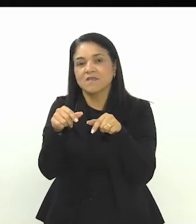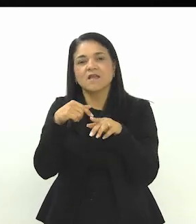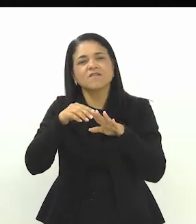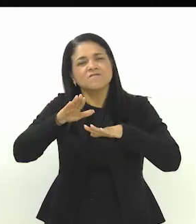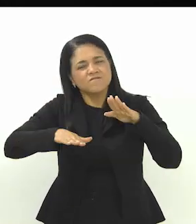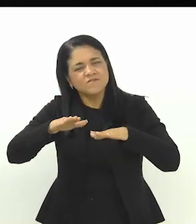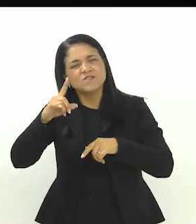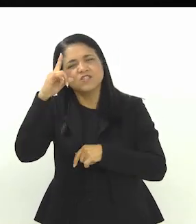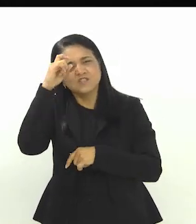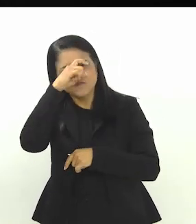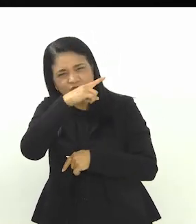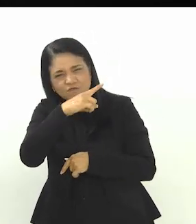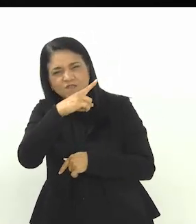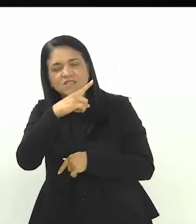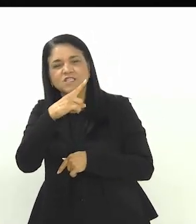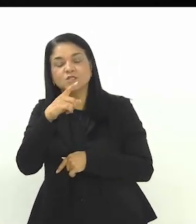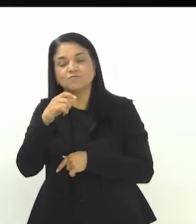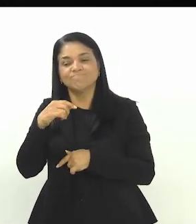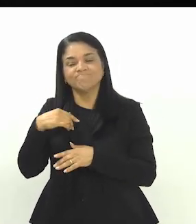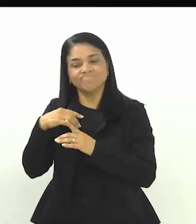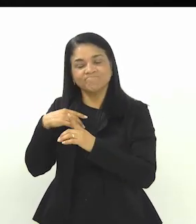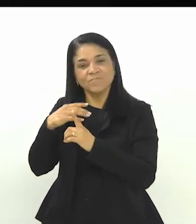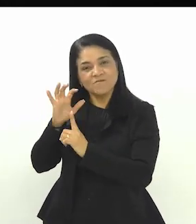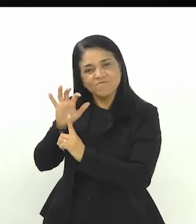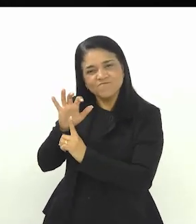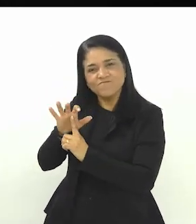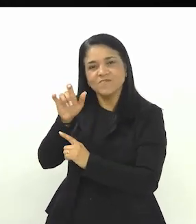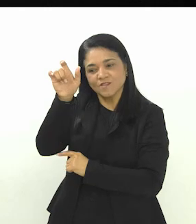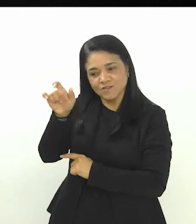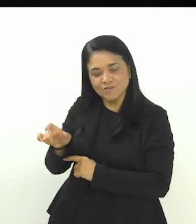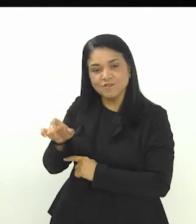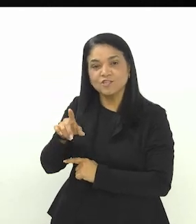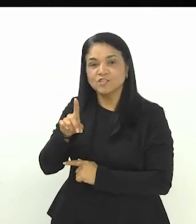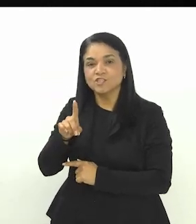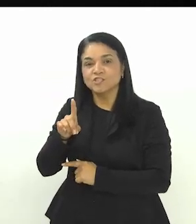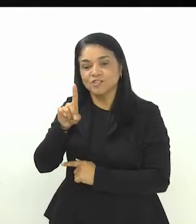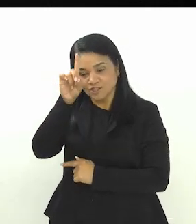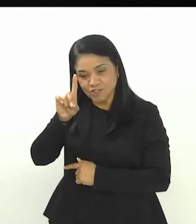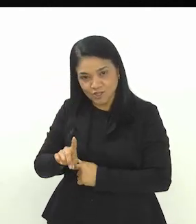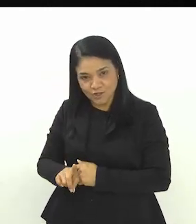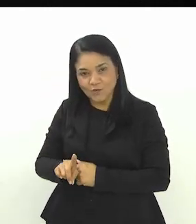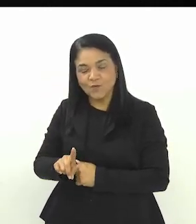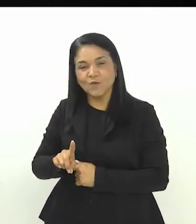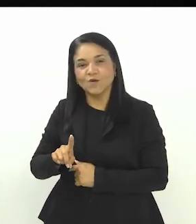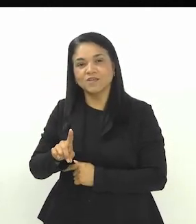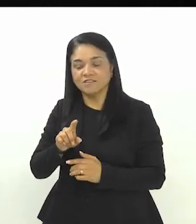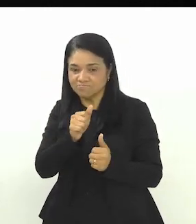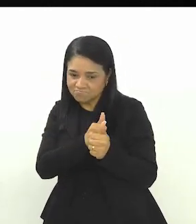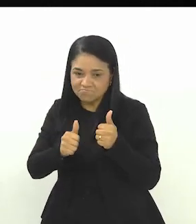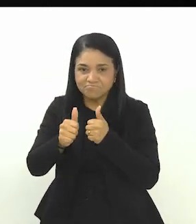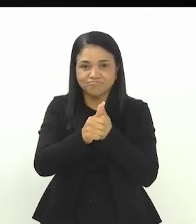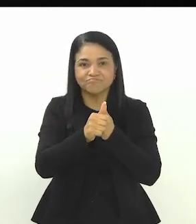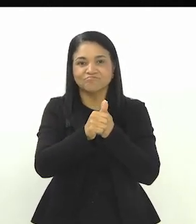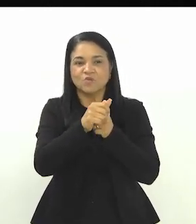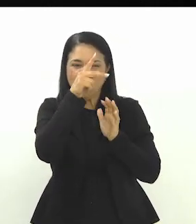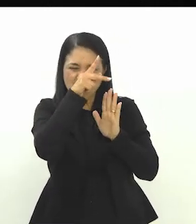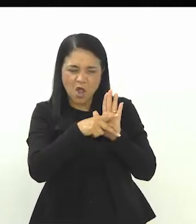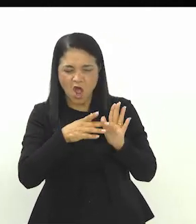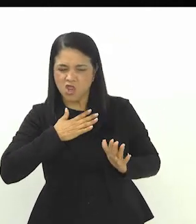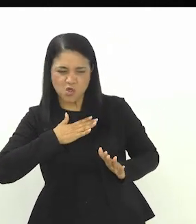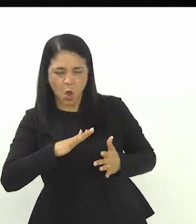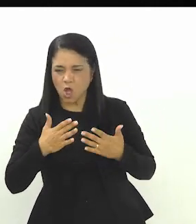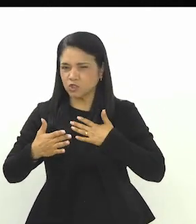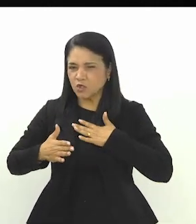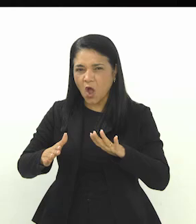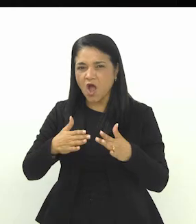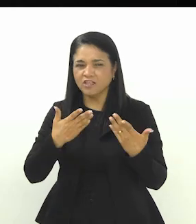Sim, e também às vezes é difícil você convencer o dirigente, ainda mais esses dirigentes que tomam a frente dos projetos. Não, eu quero assim, eu não